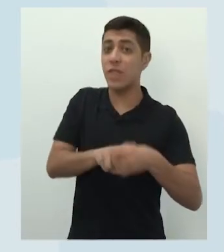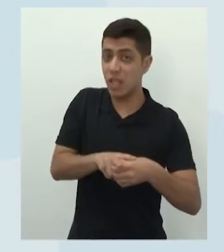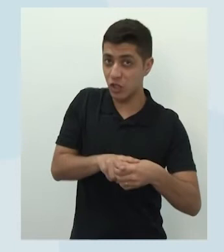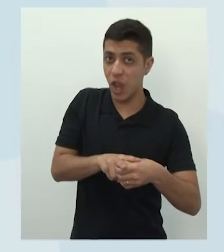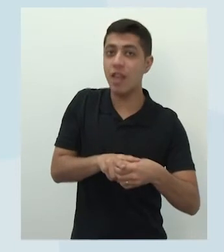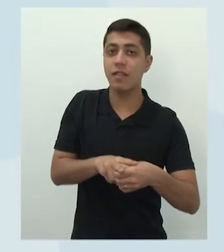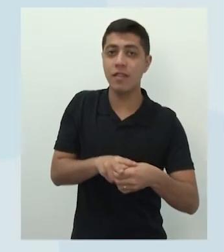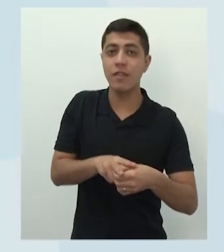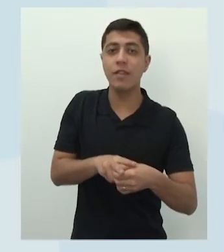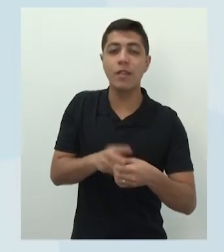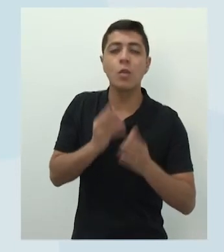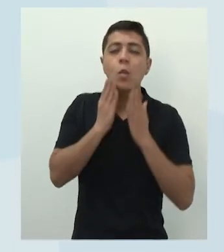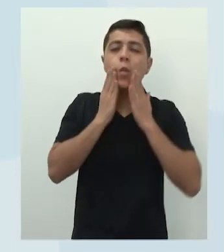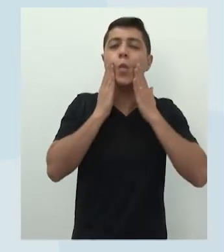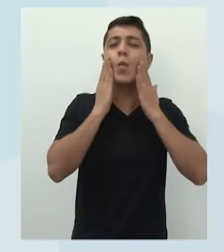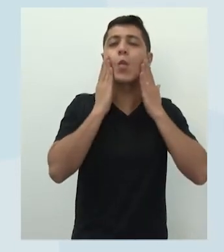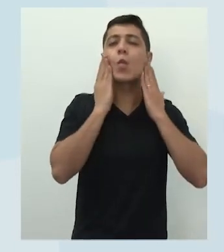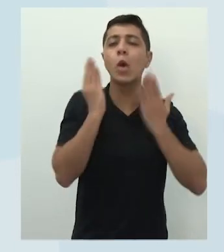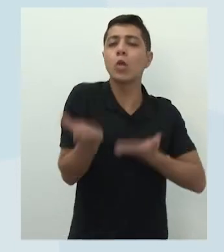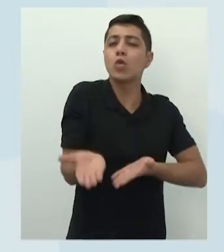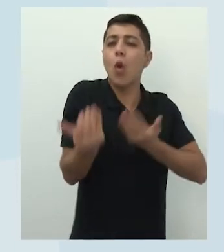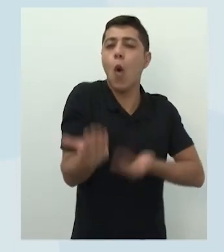Passa o próximo.